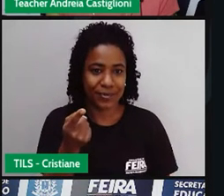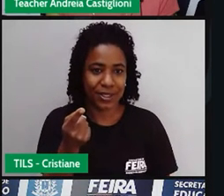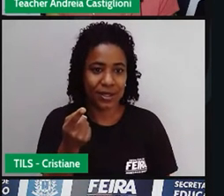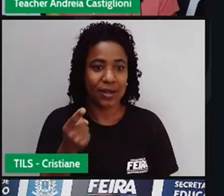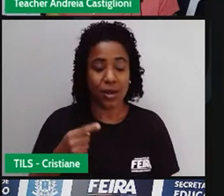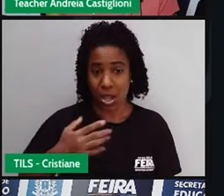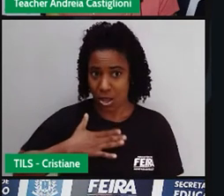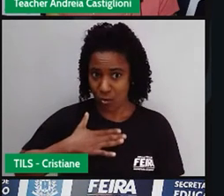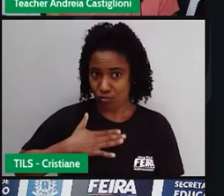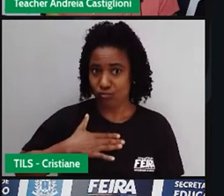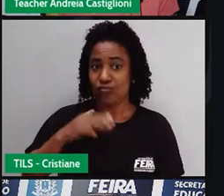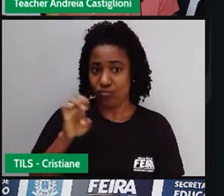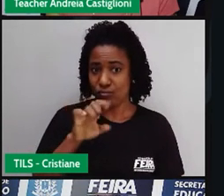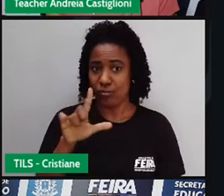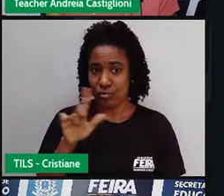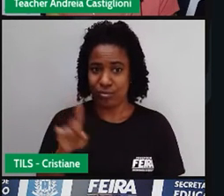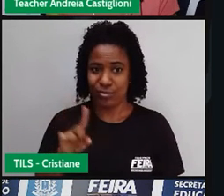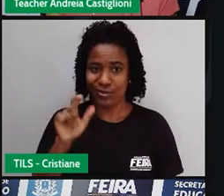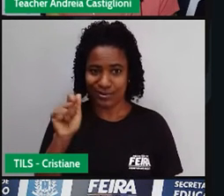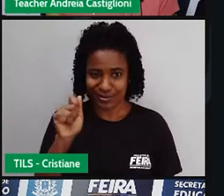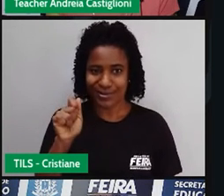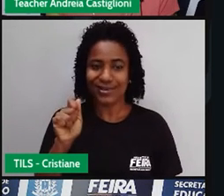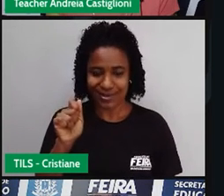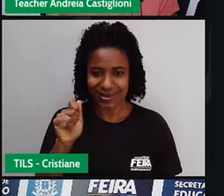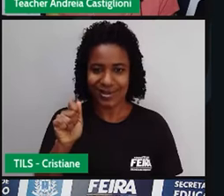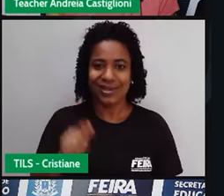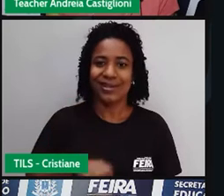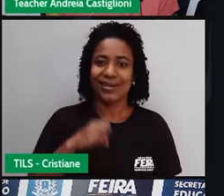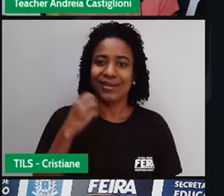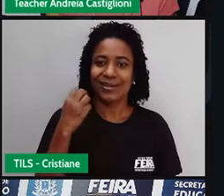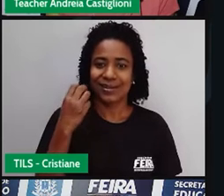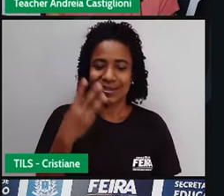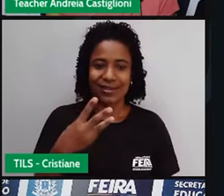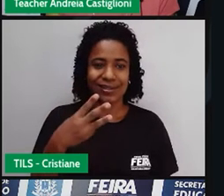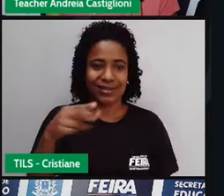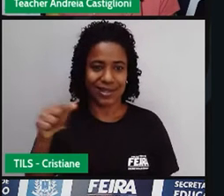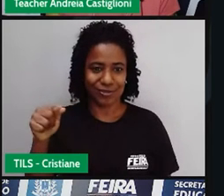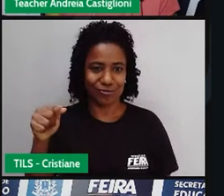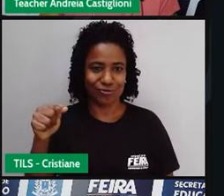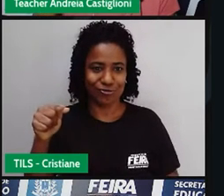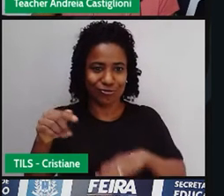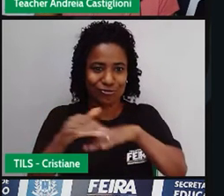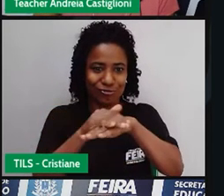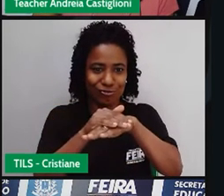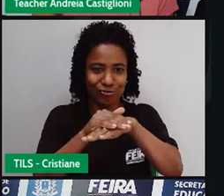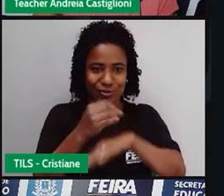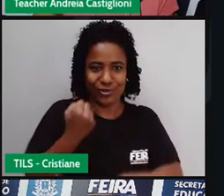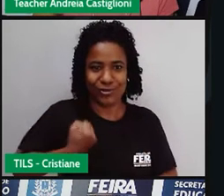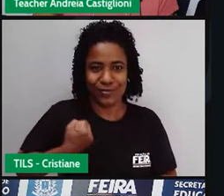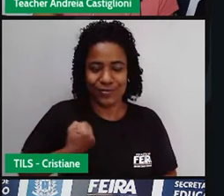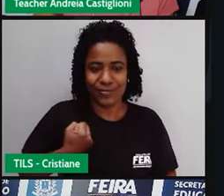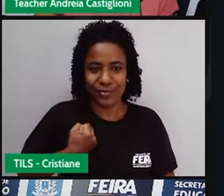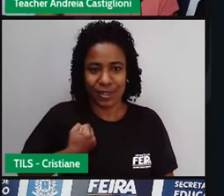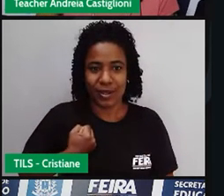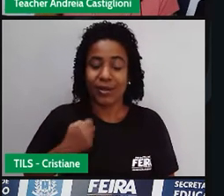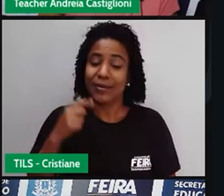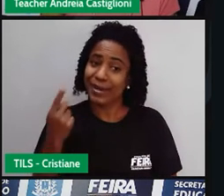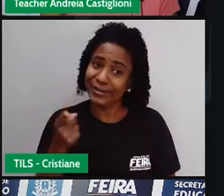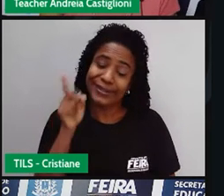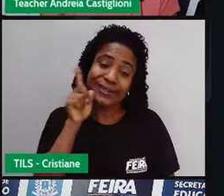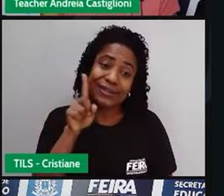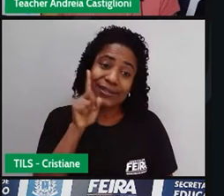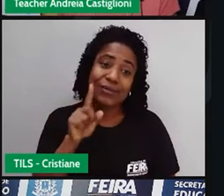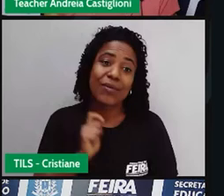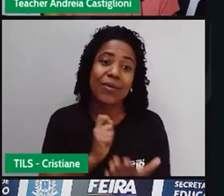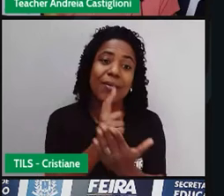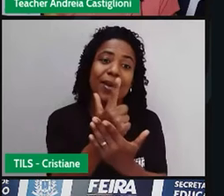calça o número 37 eu espero se eu fosse comprar um calçado para mim nos Estados Unidos Eu não perderia